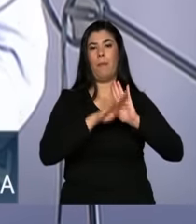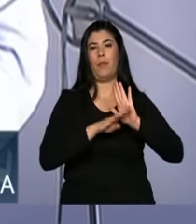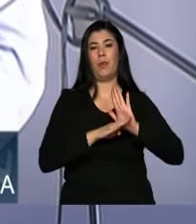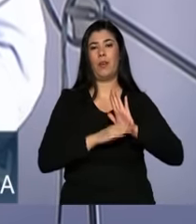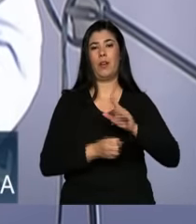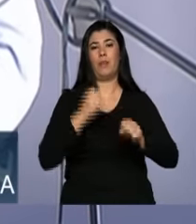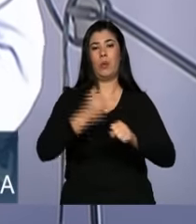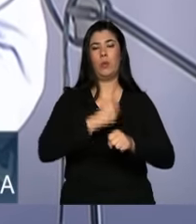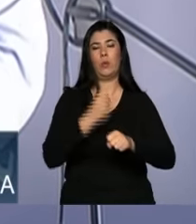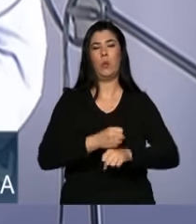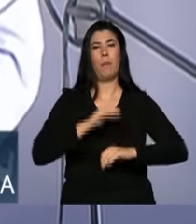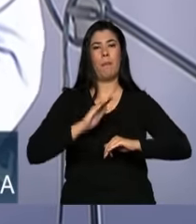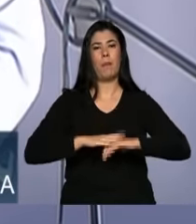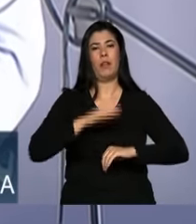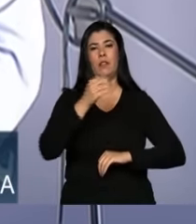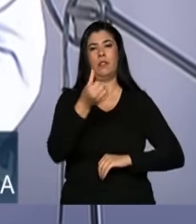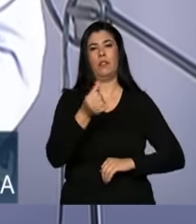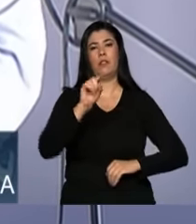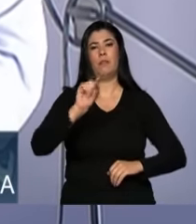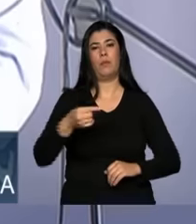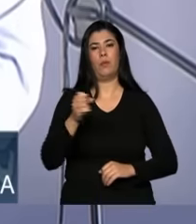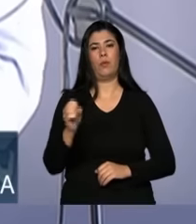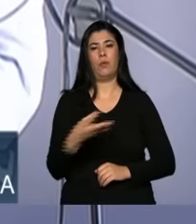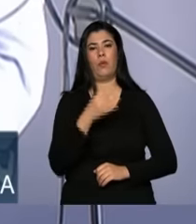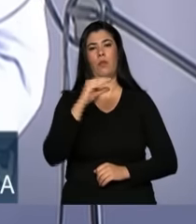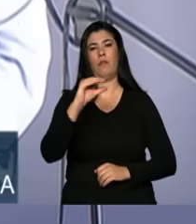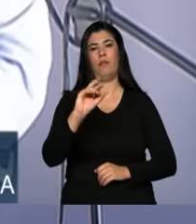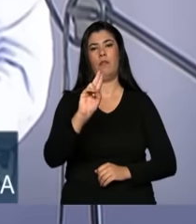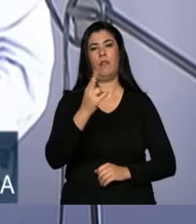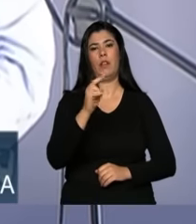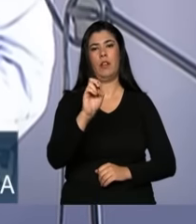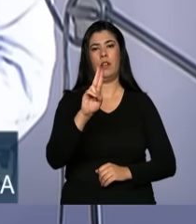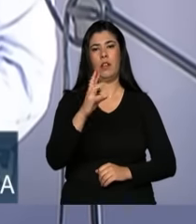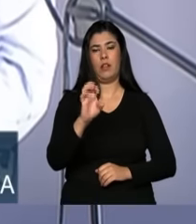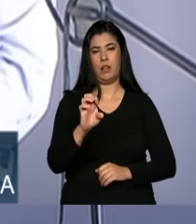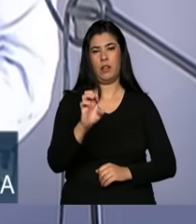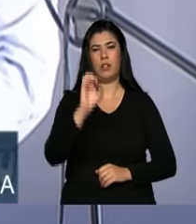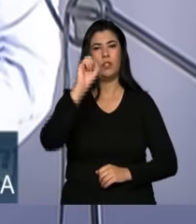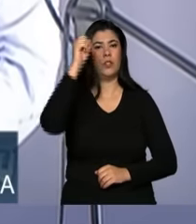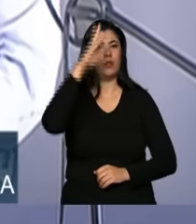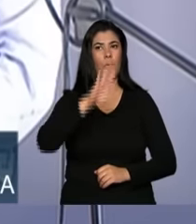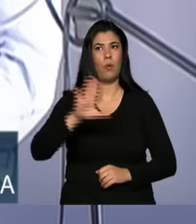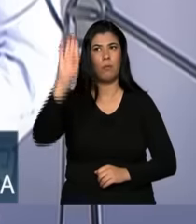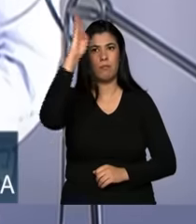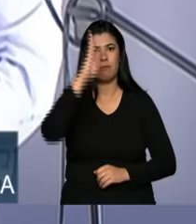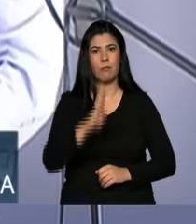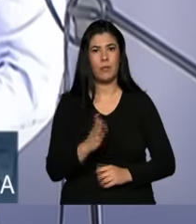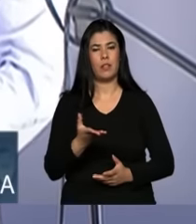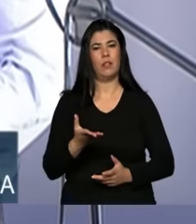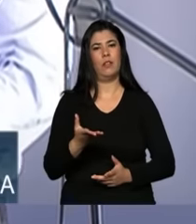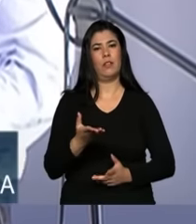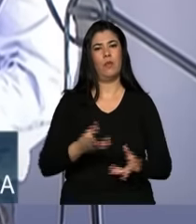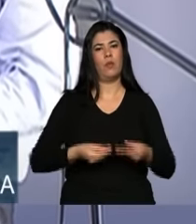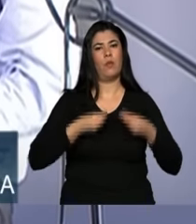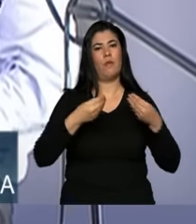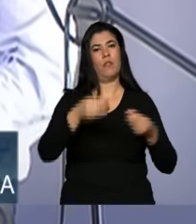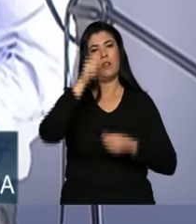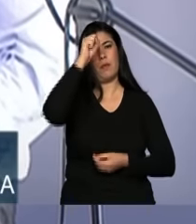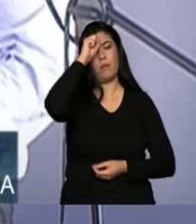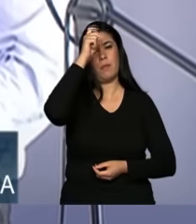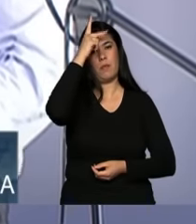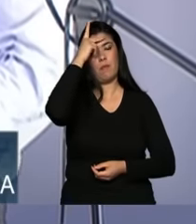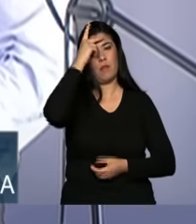creches no país, oferecendo aos prefeitos e prefeitas construir. E aqui